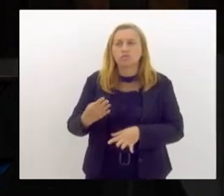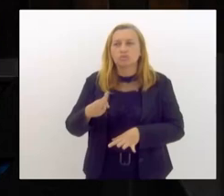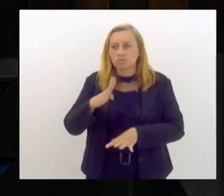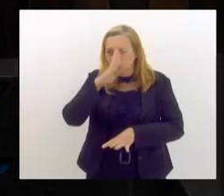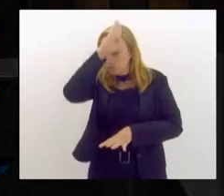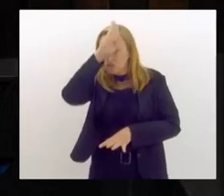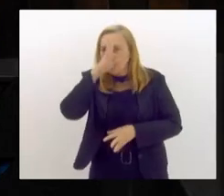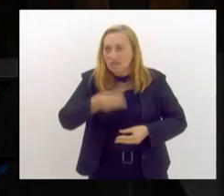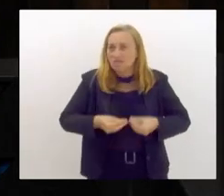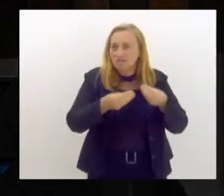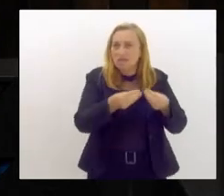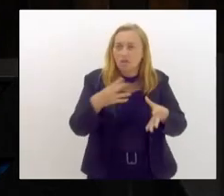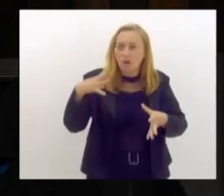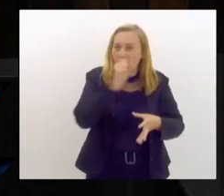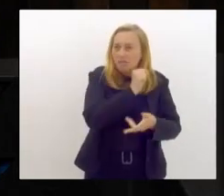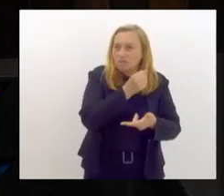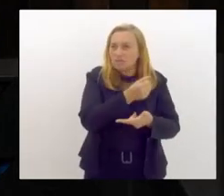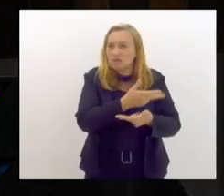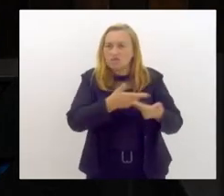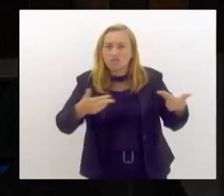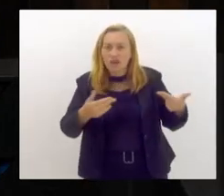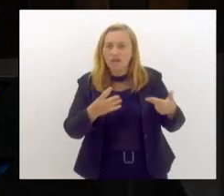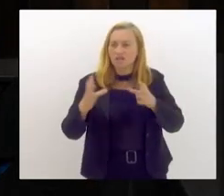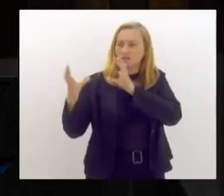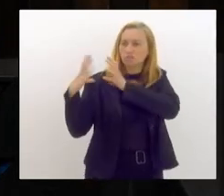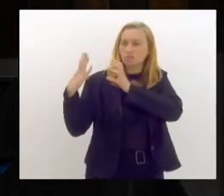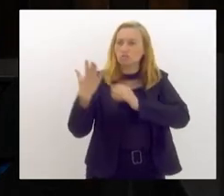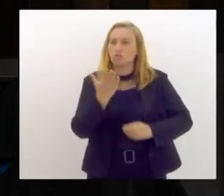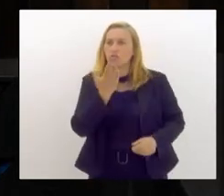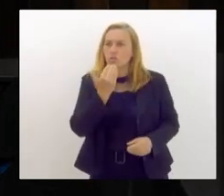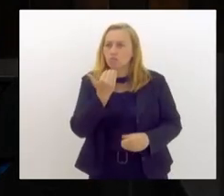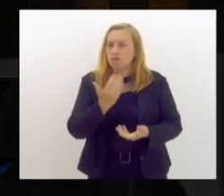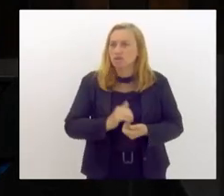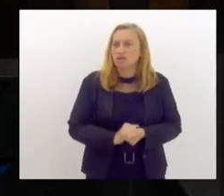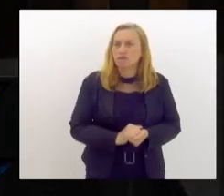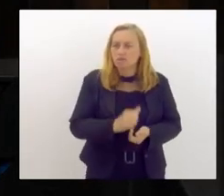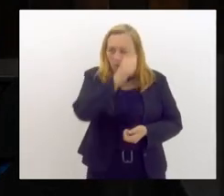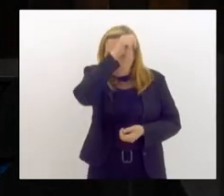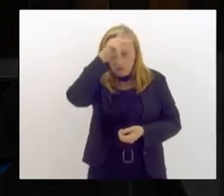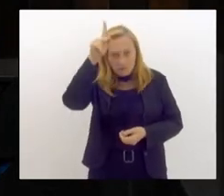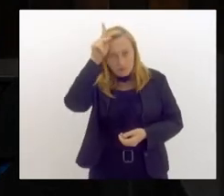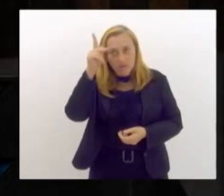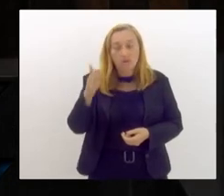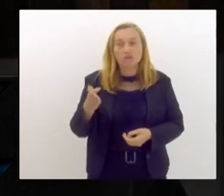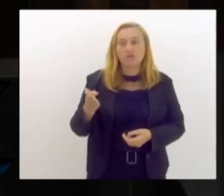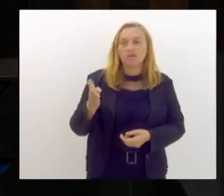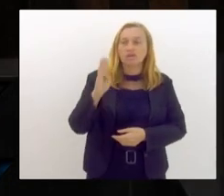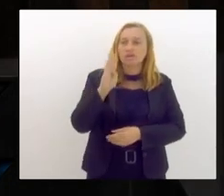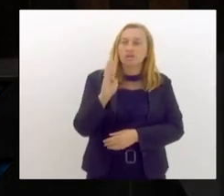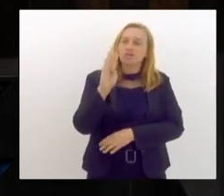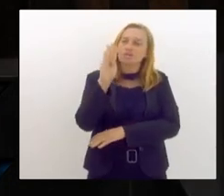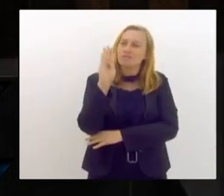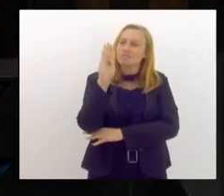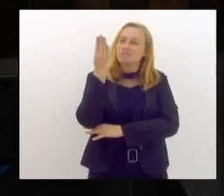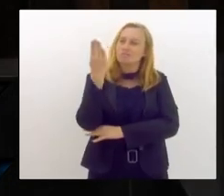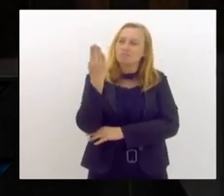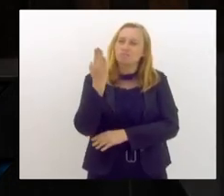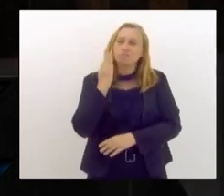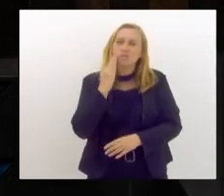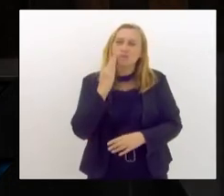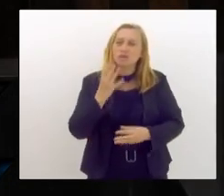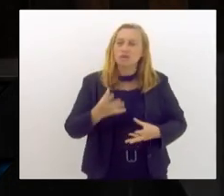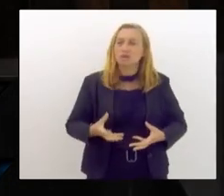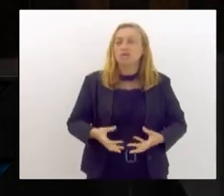entregou milhares de cestas básicas para a prefeitura, que teve a cara de pau de pegar essas cestas, levar